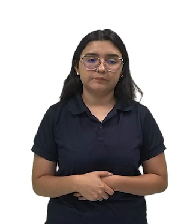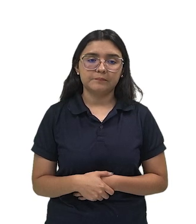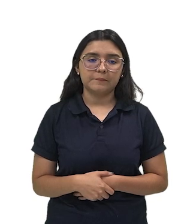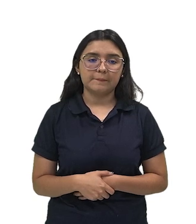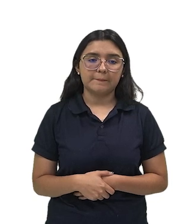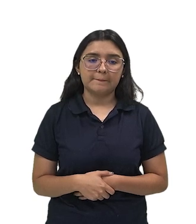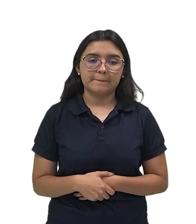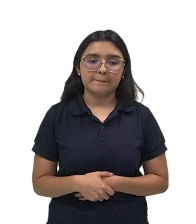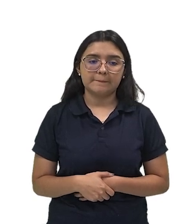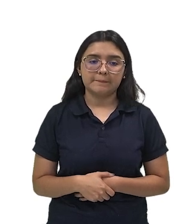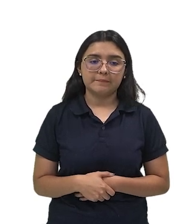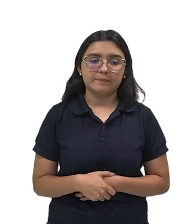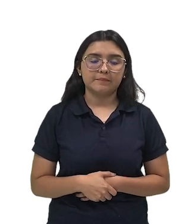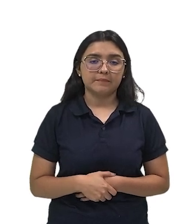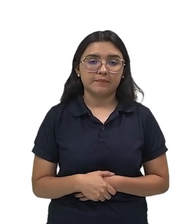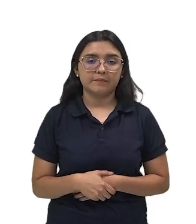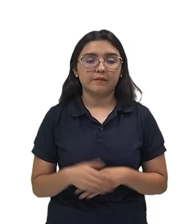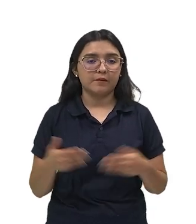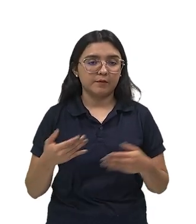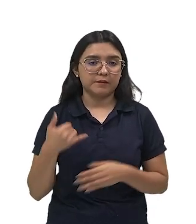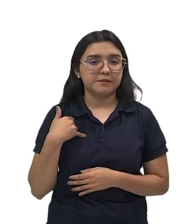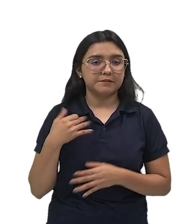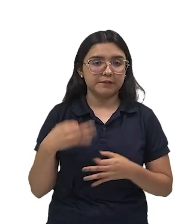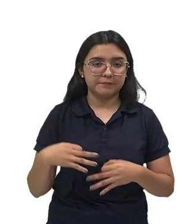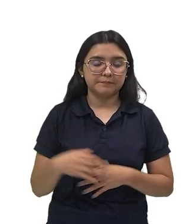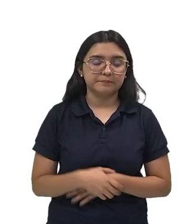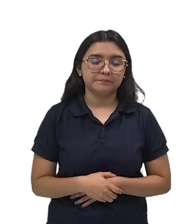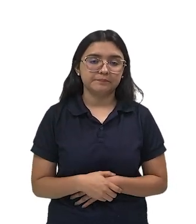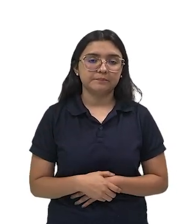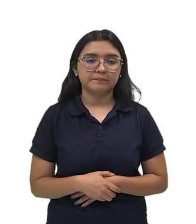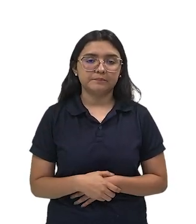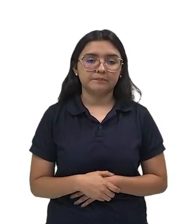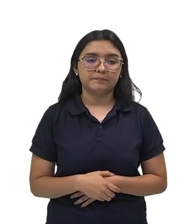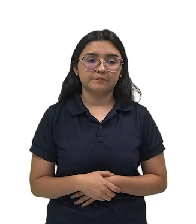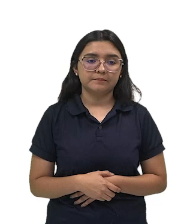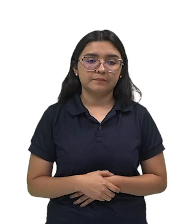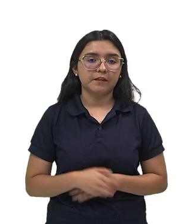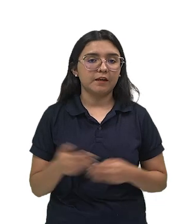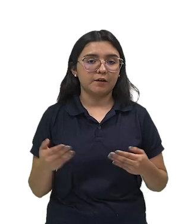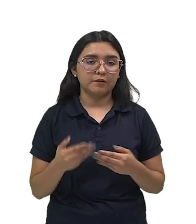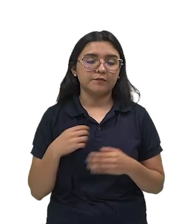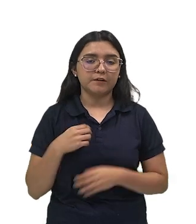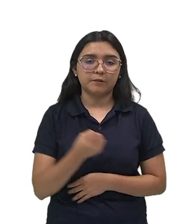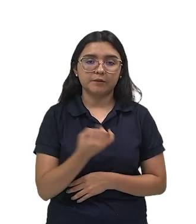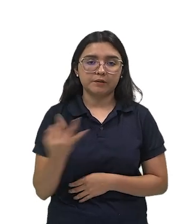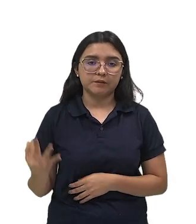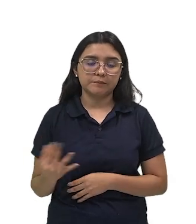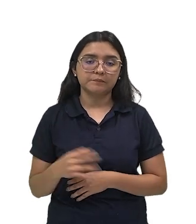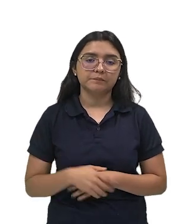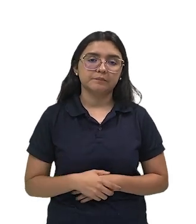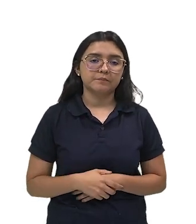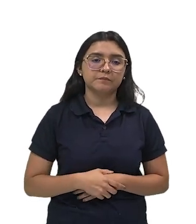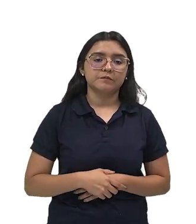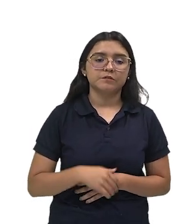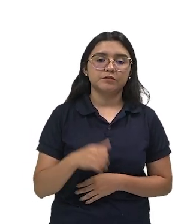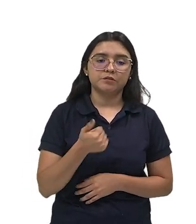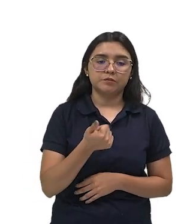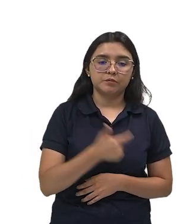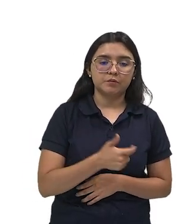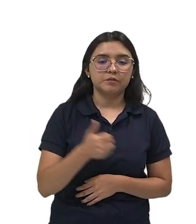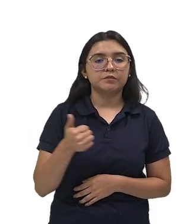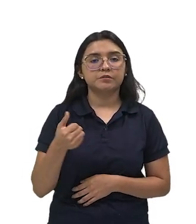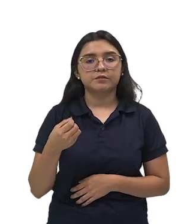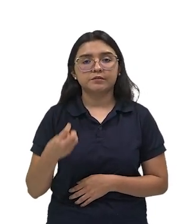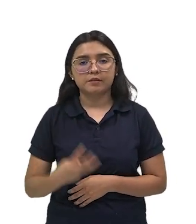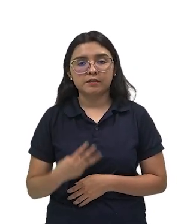12 anos e 3 meses, não. Agora é exatos. Nesse caso, você vai sair contando, né? Tantos de 12, tantos de 13,